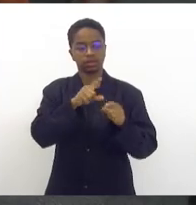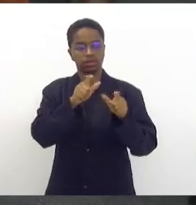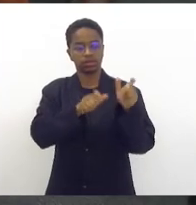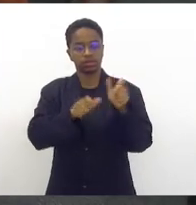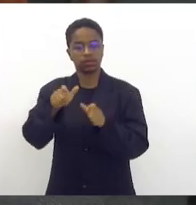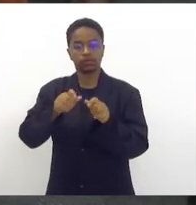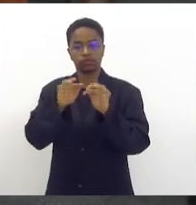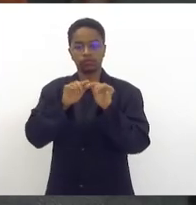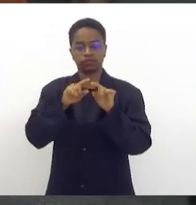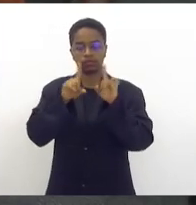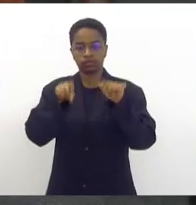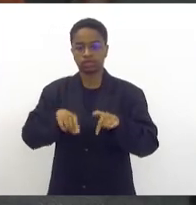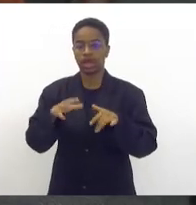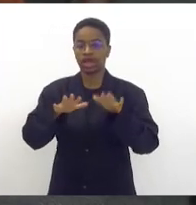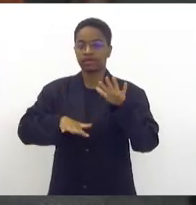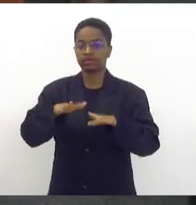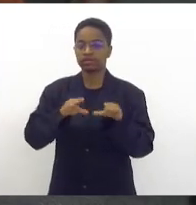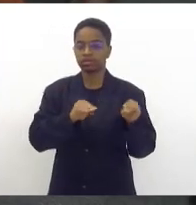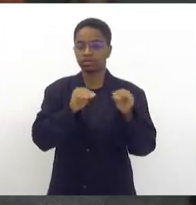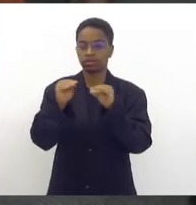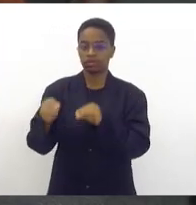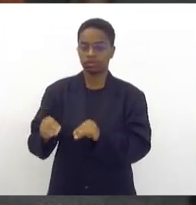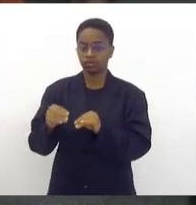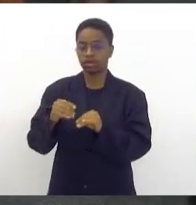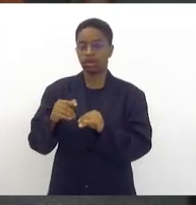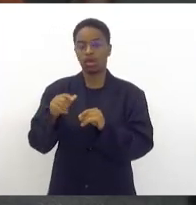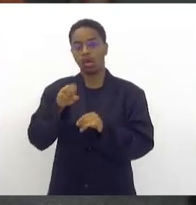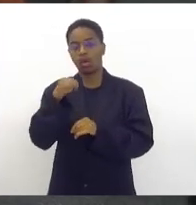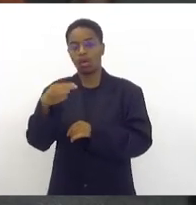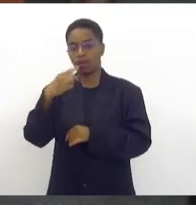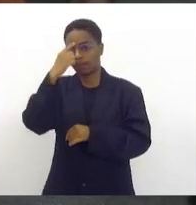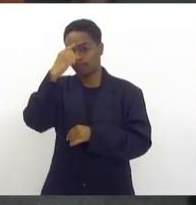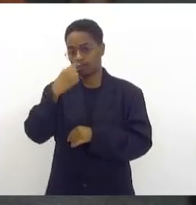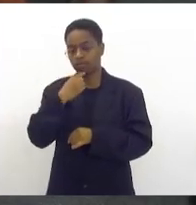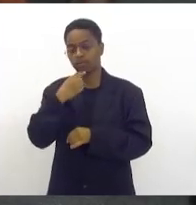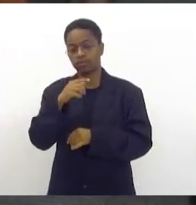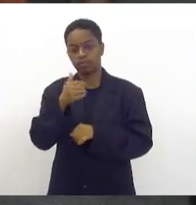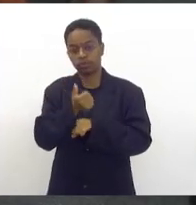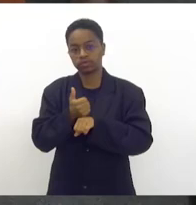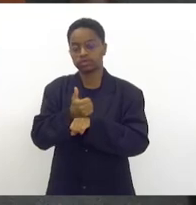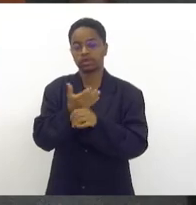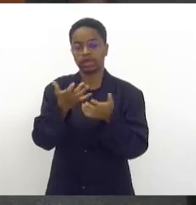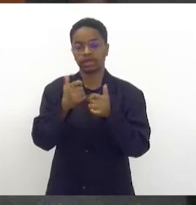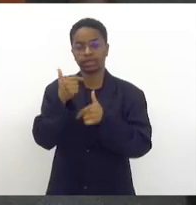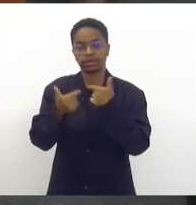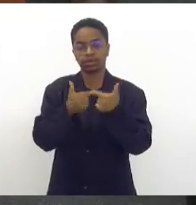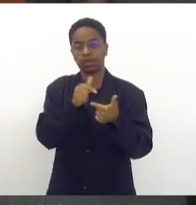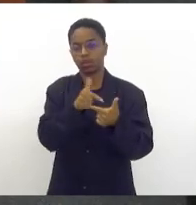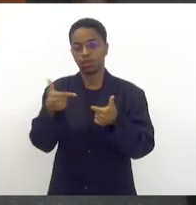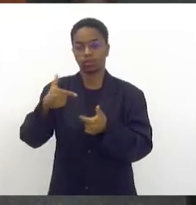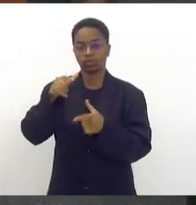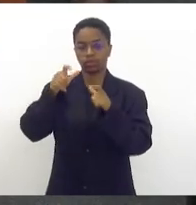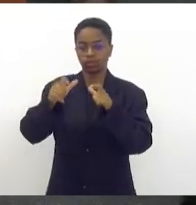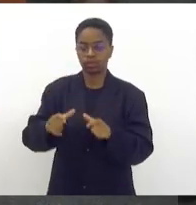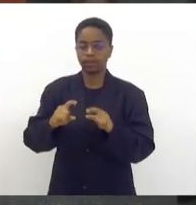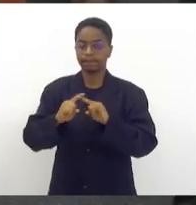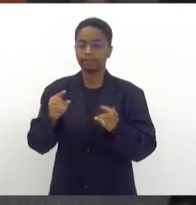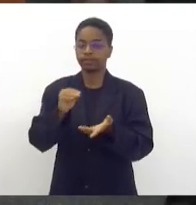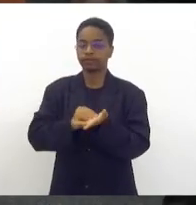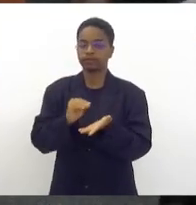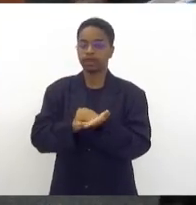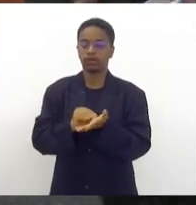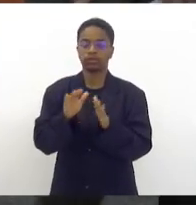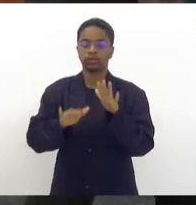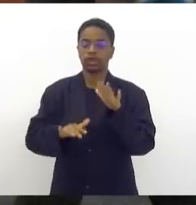vezes se muda, que muitas vezes tem uma mudança de perfil profissional que o leva a desejar trabalhar em outra unidade e que falta, às